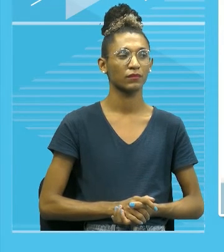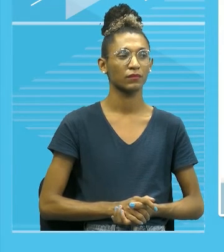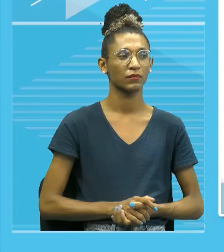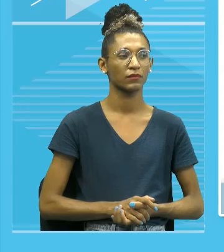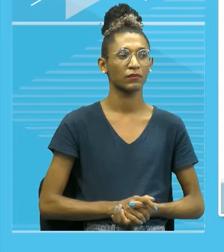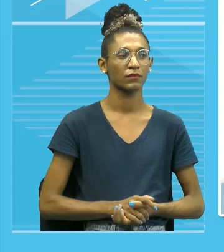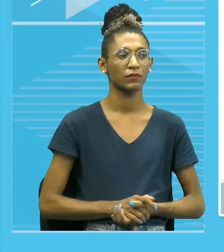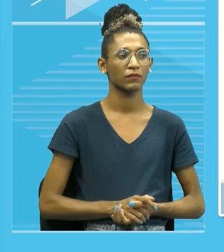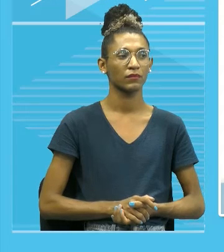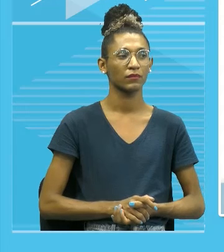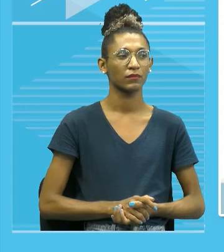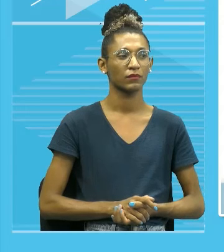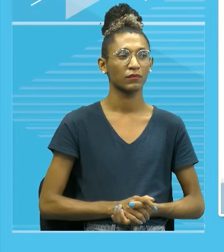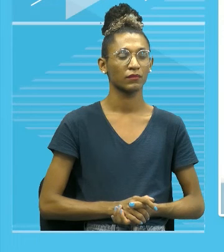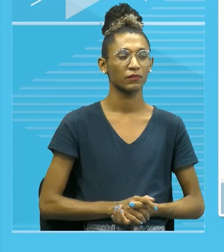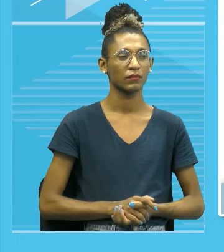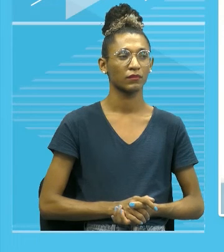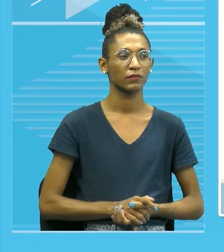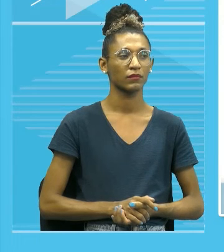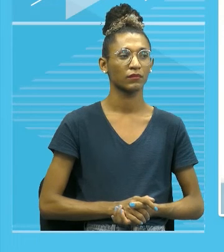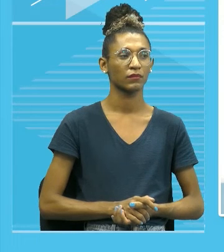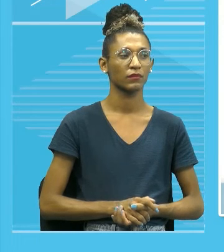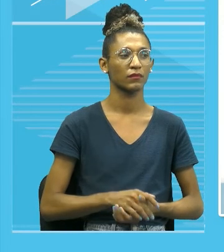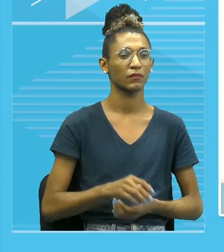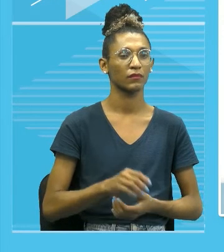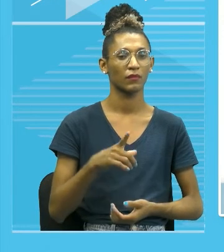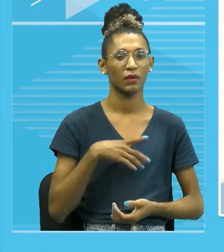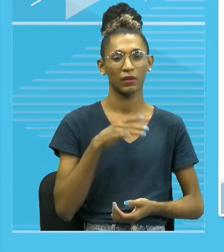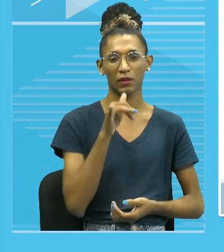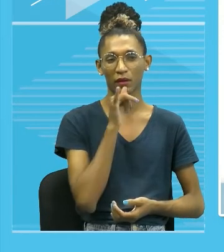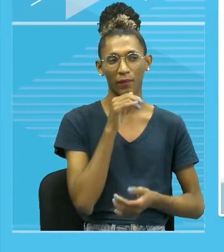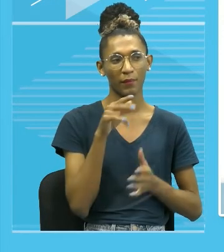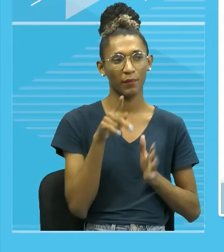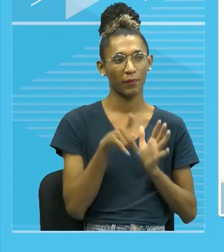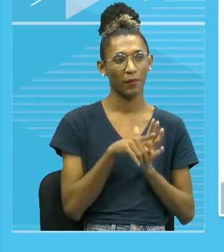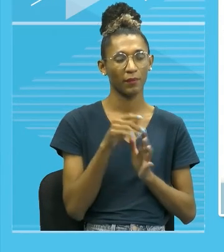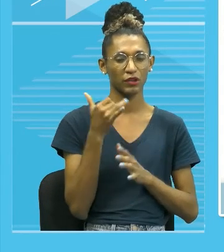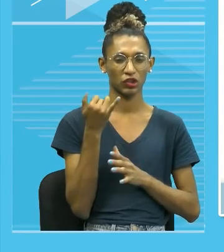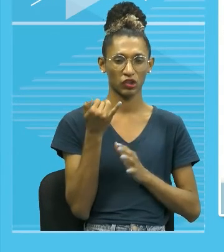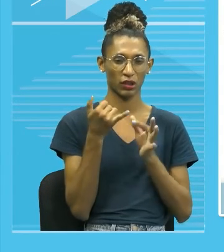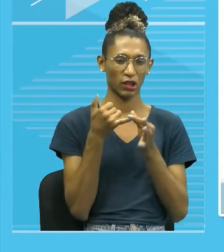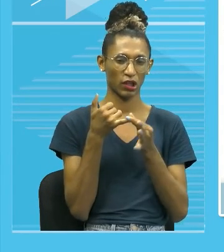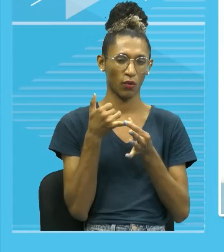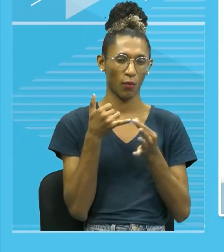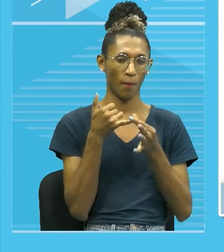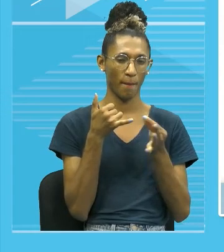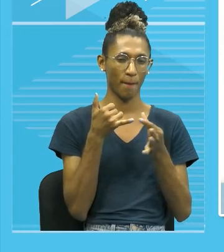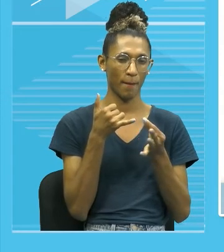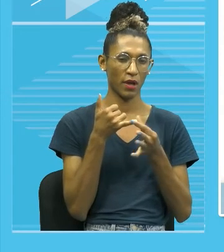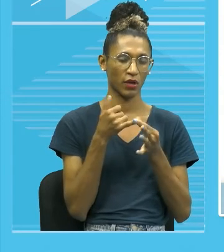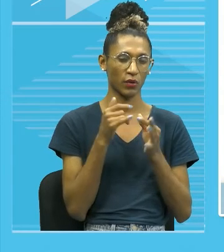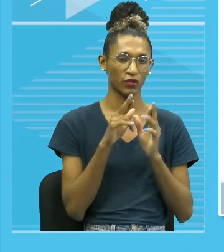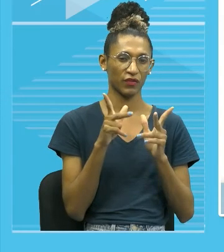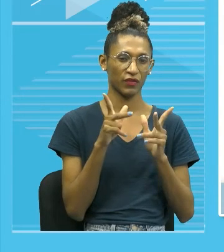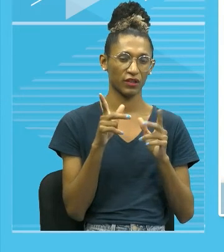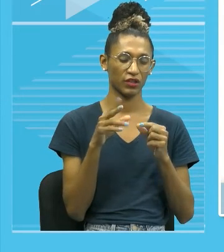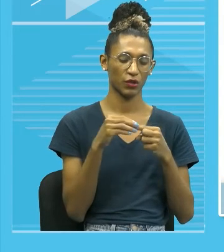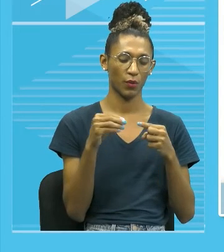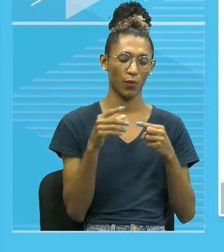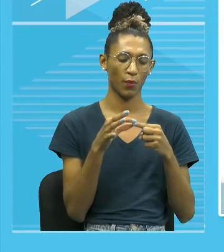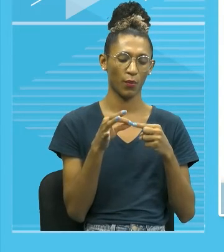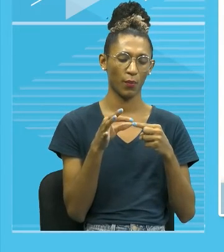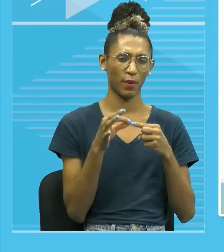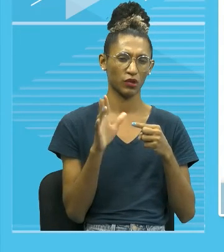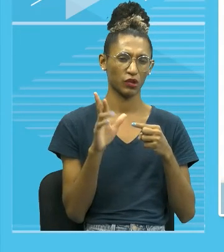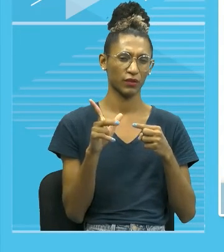lá por uma que é esse modelo de caneta que tem o bico diferente lá